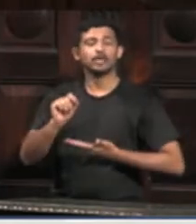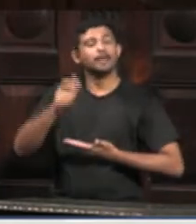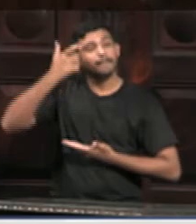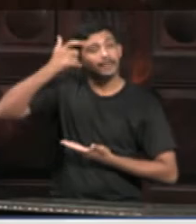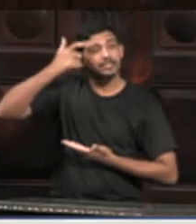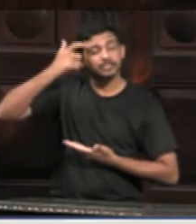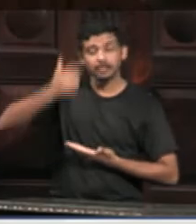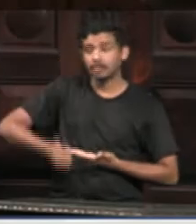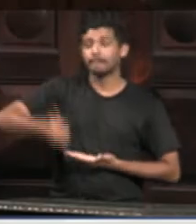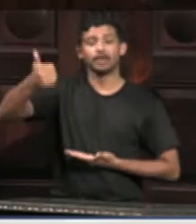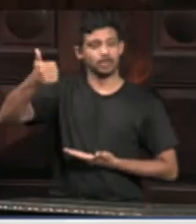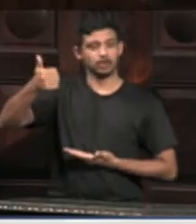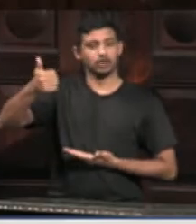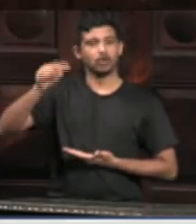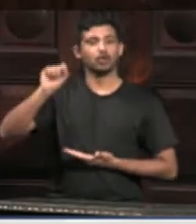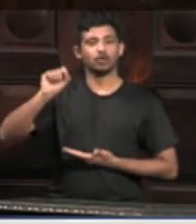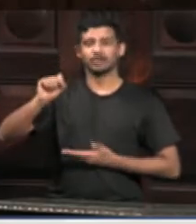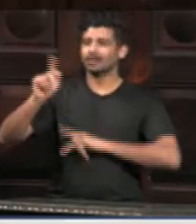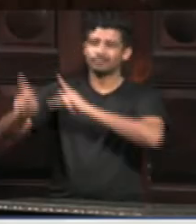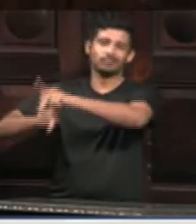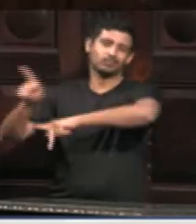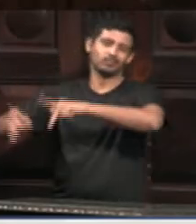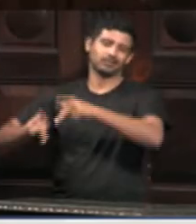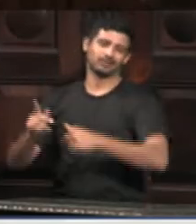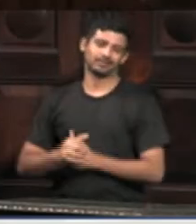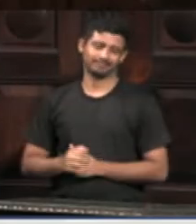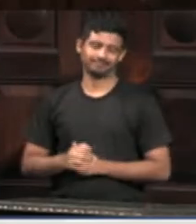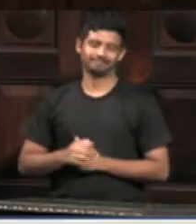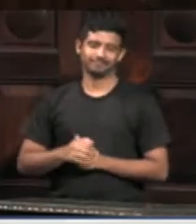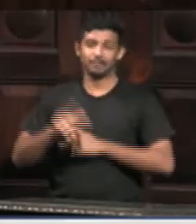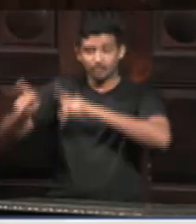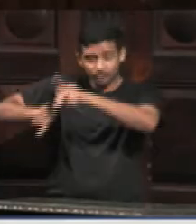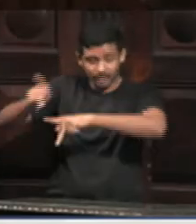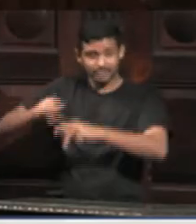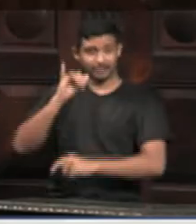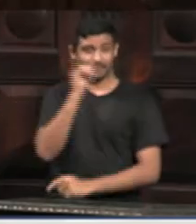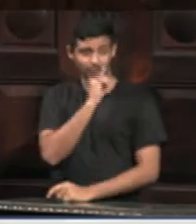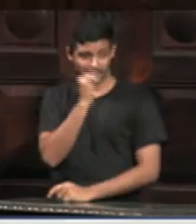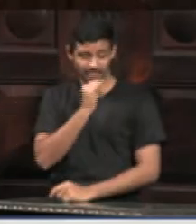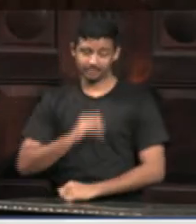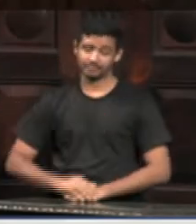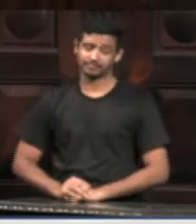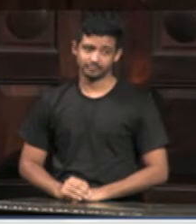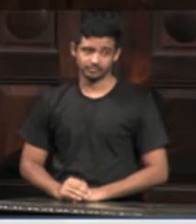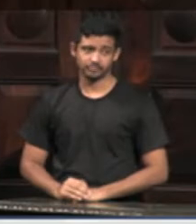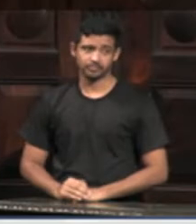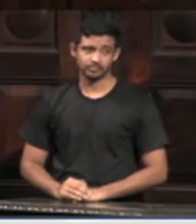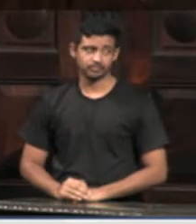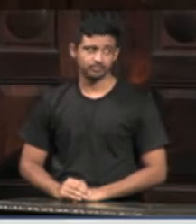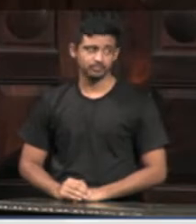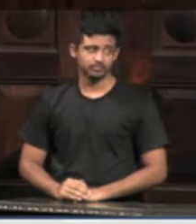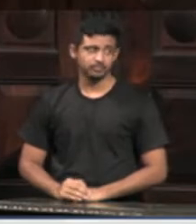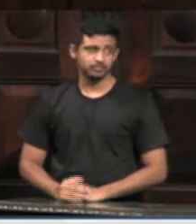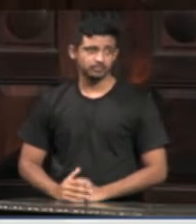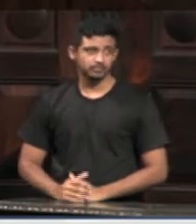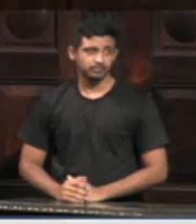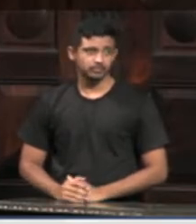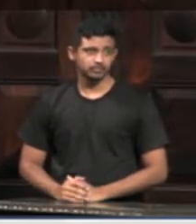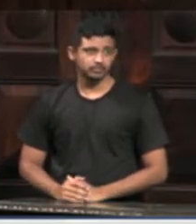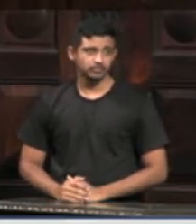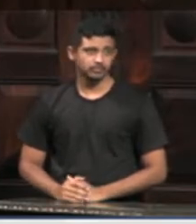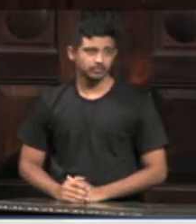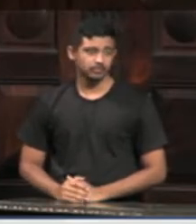melhor para a população fluminense. Porque nem sempre o que